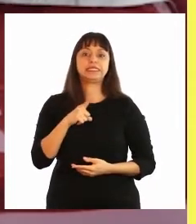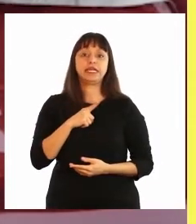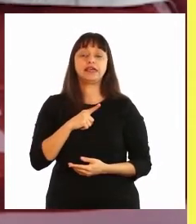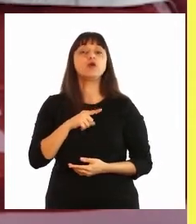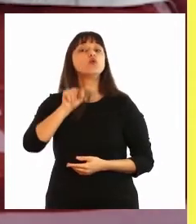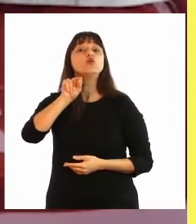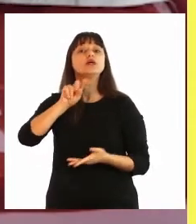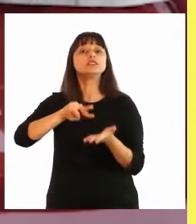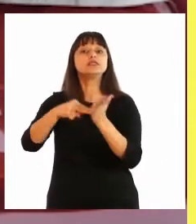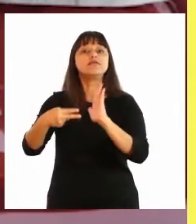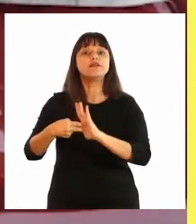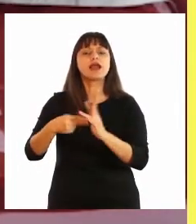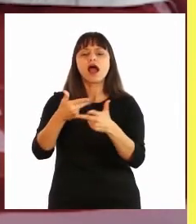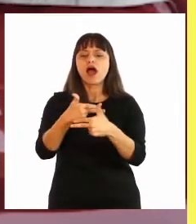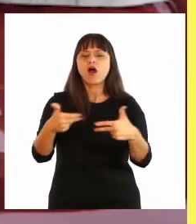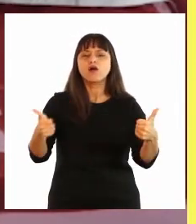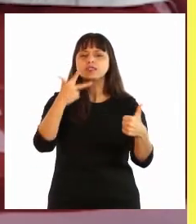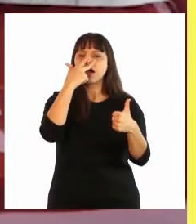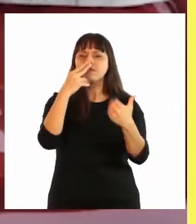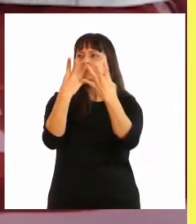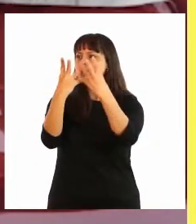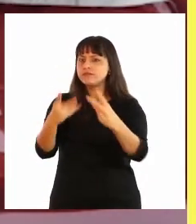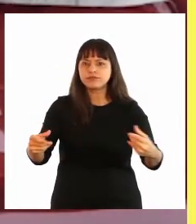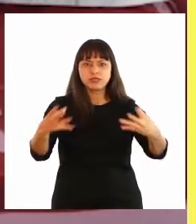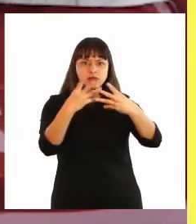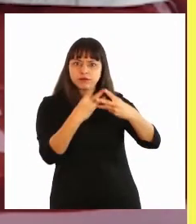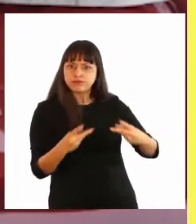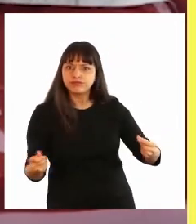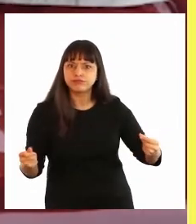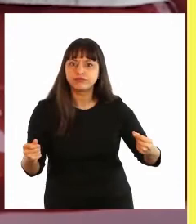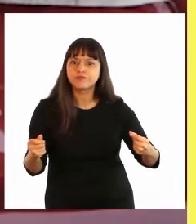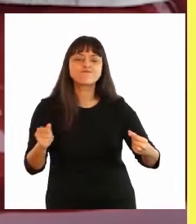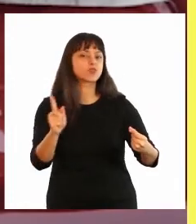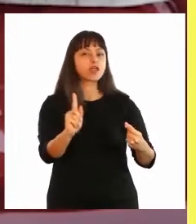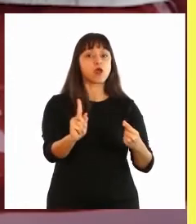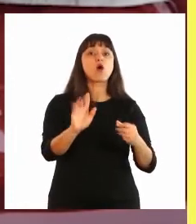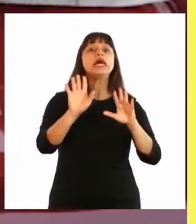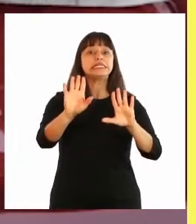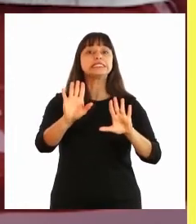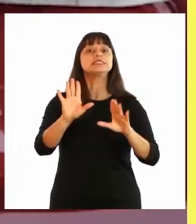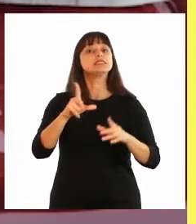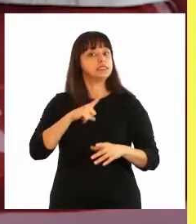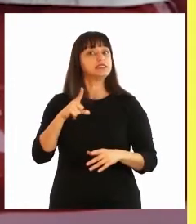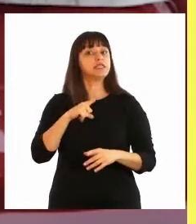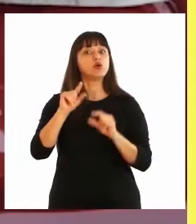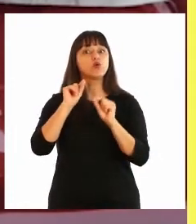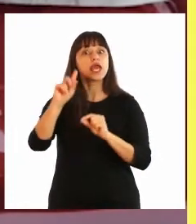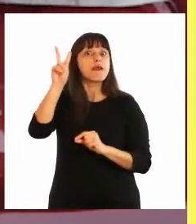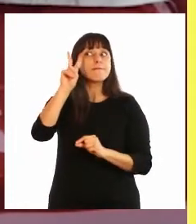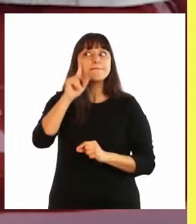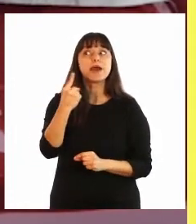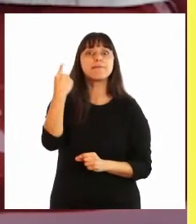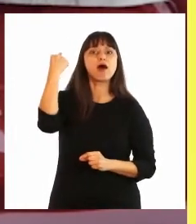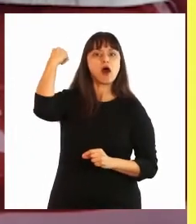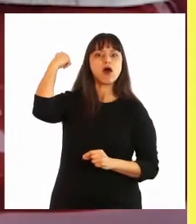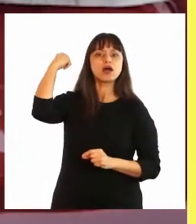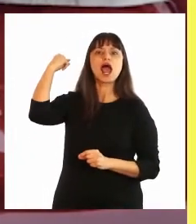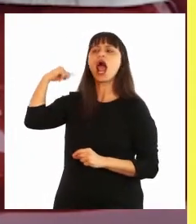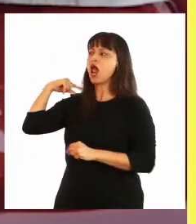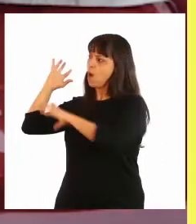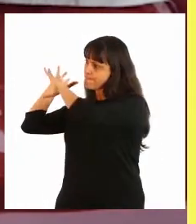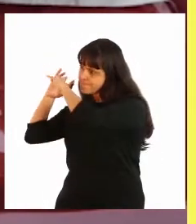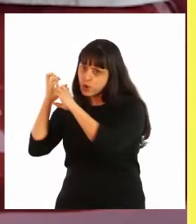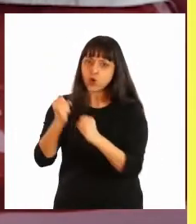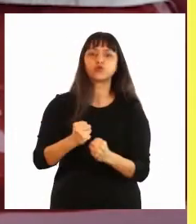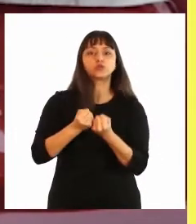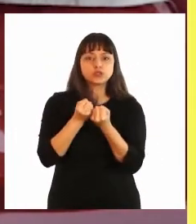das coisas se tornando vazias. Existe sim uma questão dessa memória se atualizando. E a grande